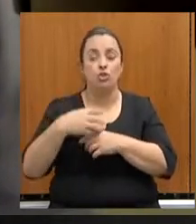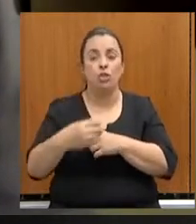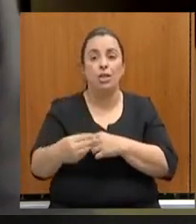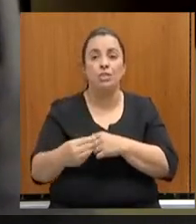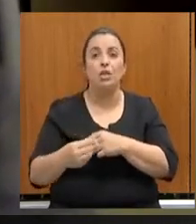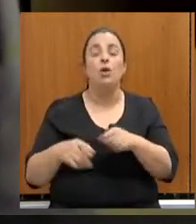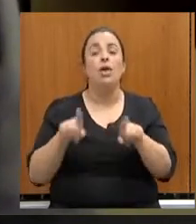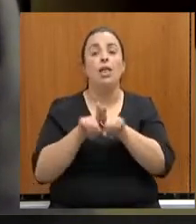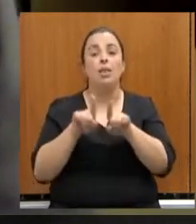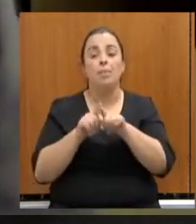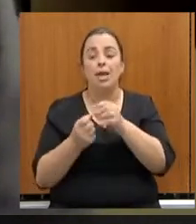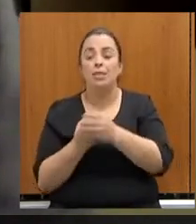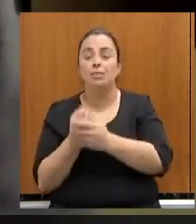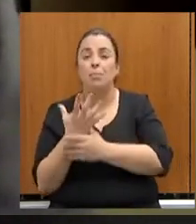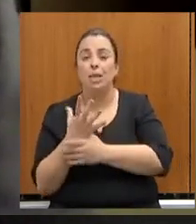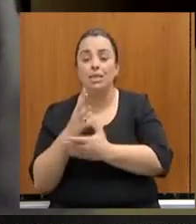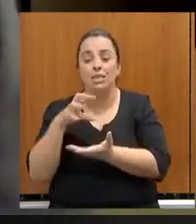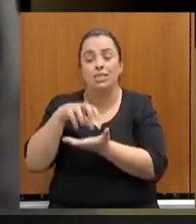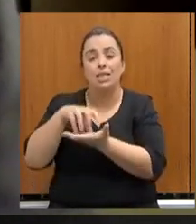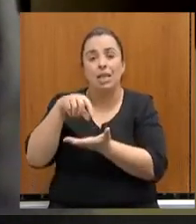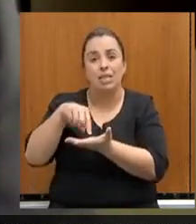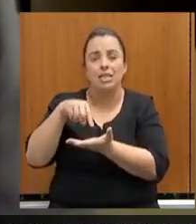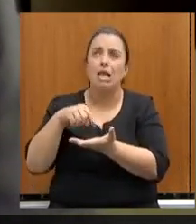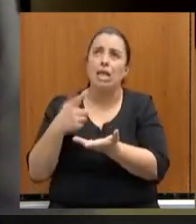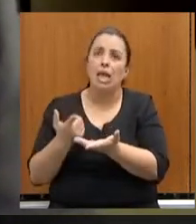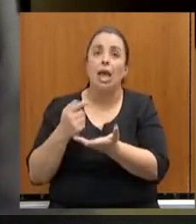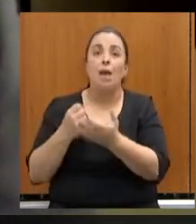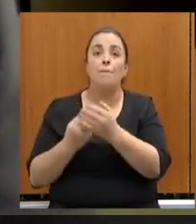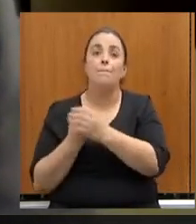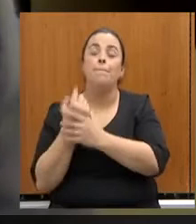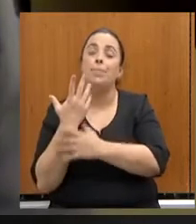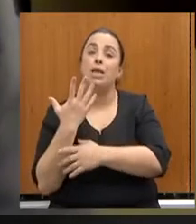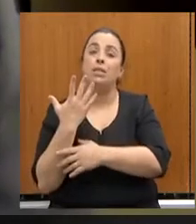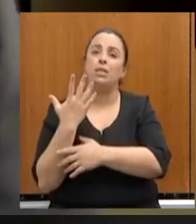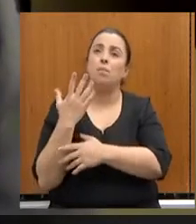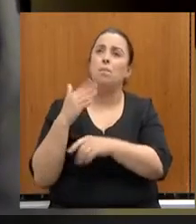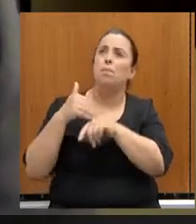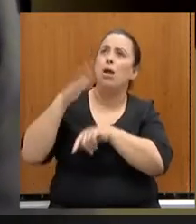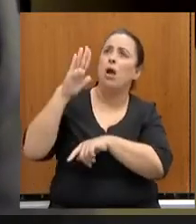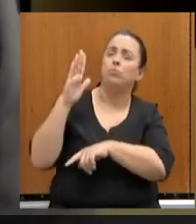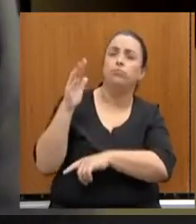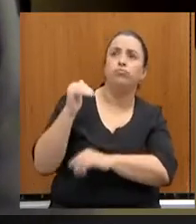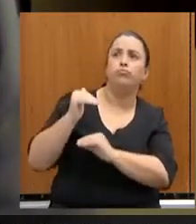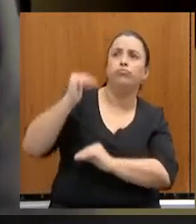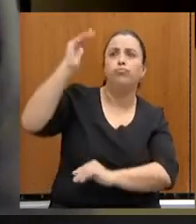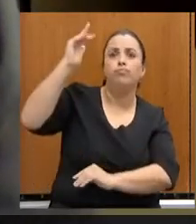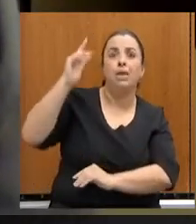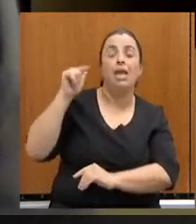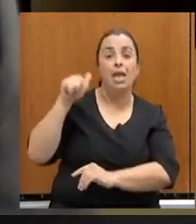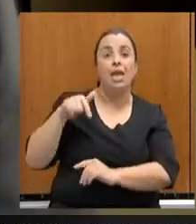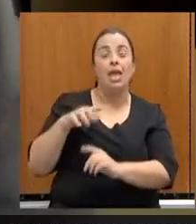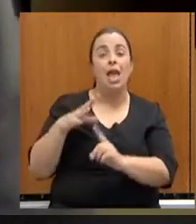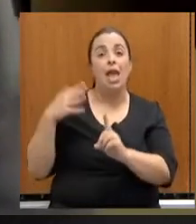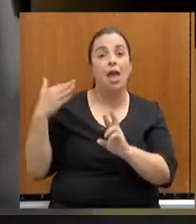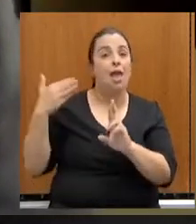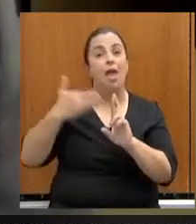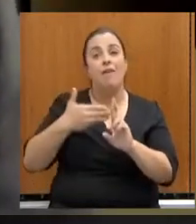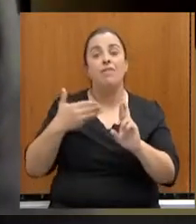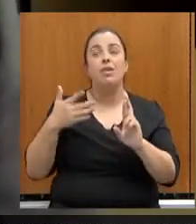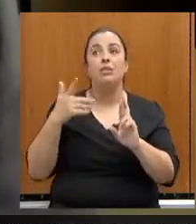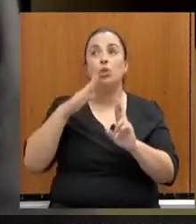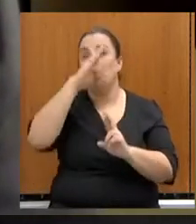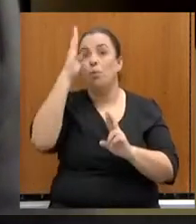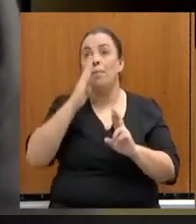aquelas plantas maiores que são referências Hoje não só no Brasil mas do mundo tudo